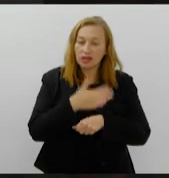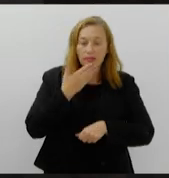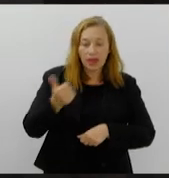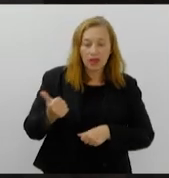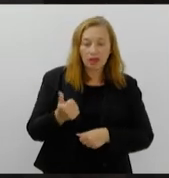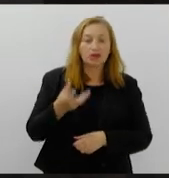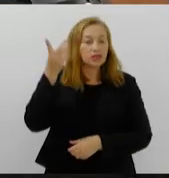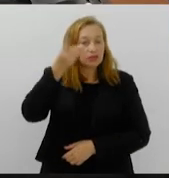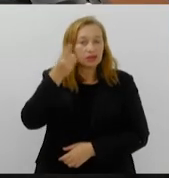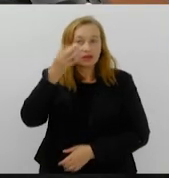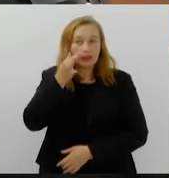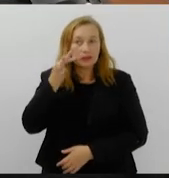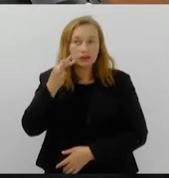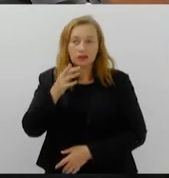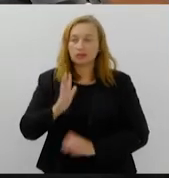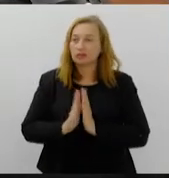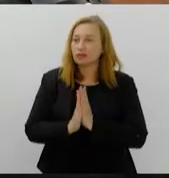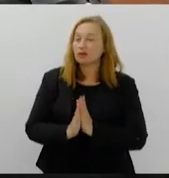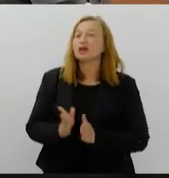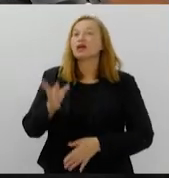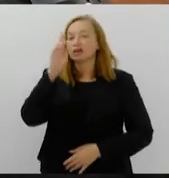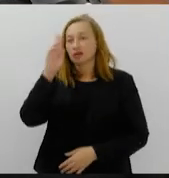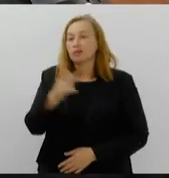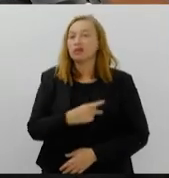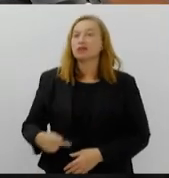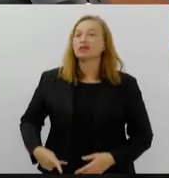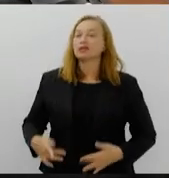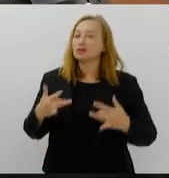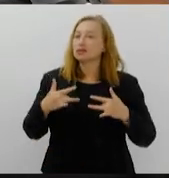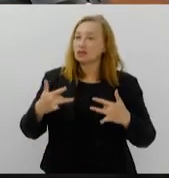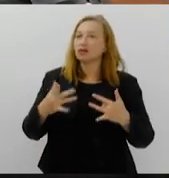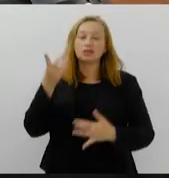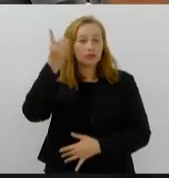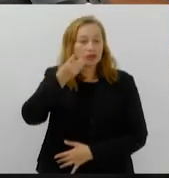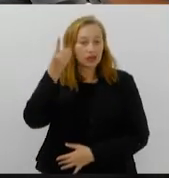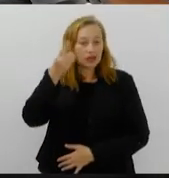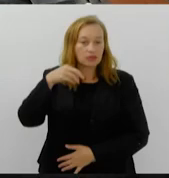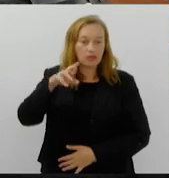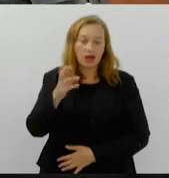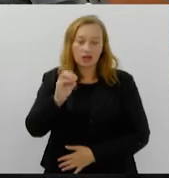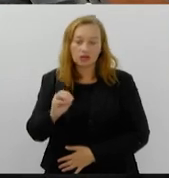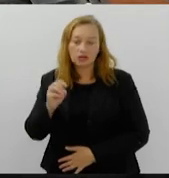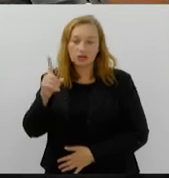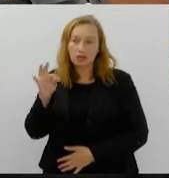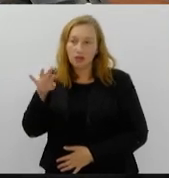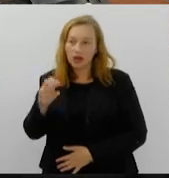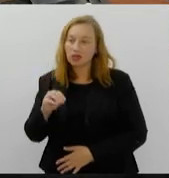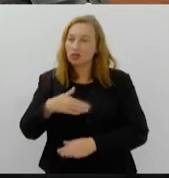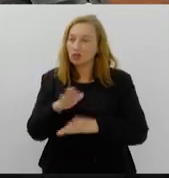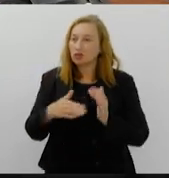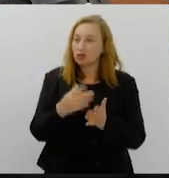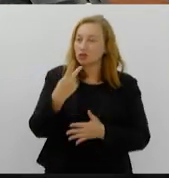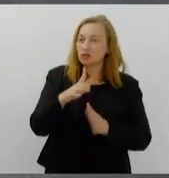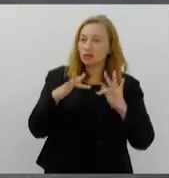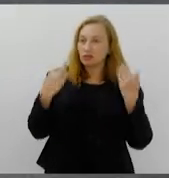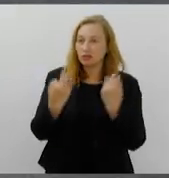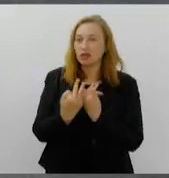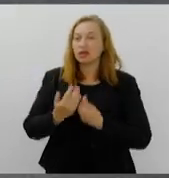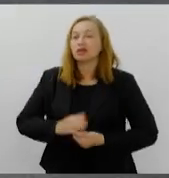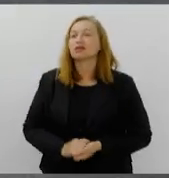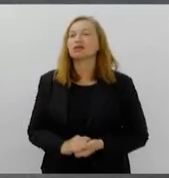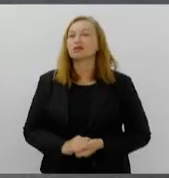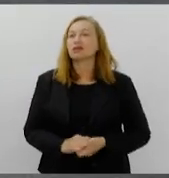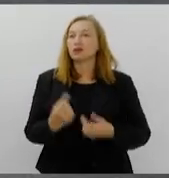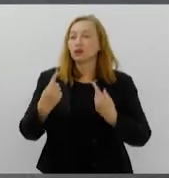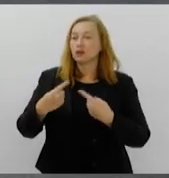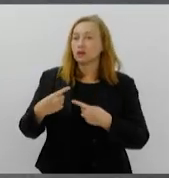Flávio Serafini, por favor. Presidente, em primeiro lugar, me solidarizar com o deputado Márcio Gualberto, toda a família dele que sofreu essas ameaças.